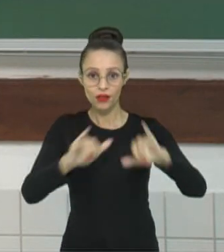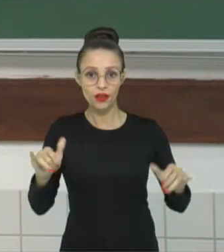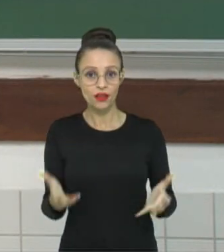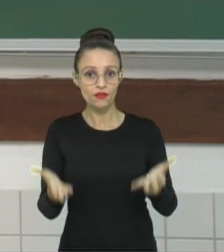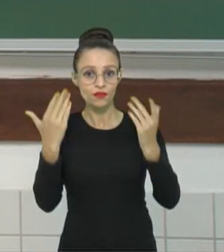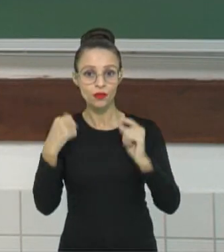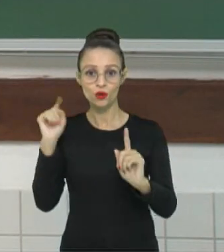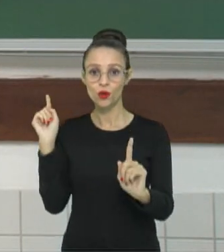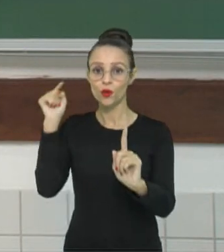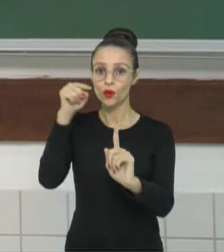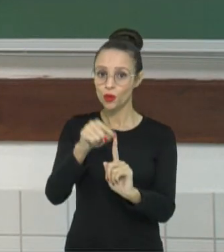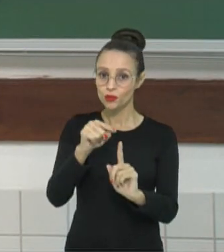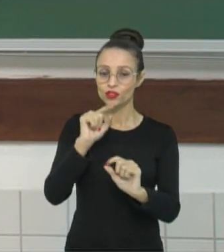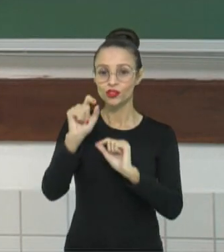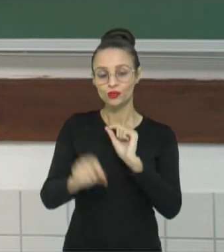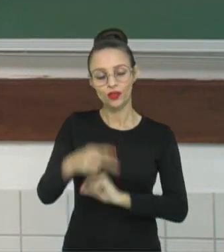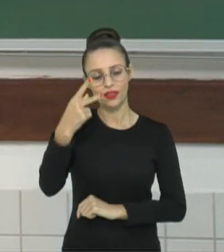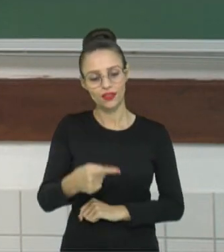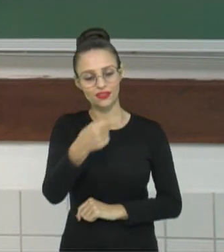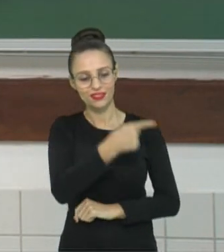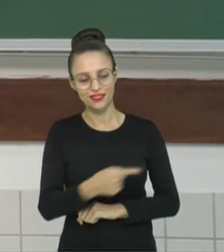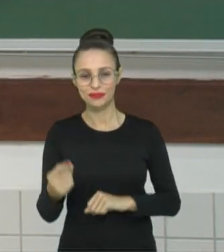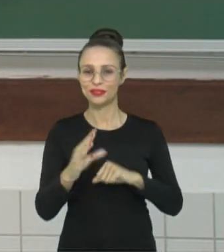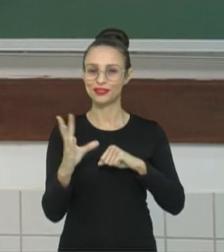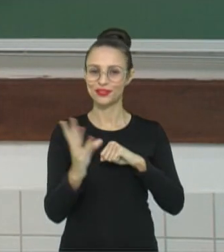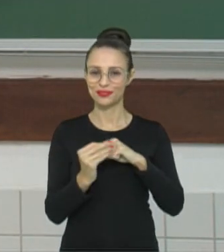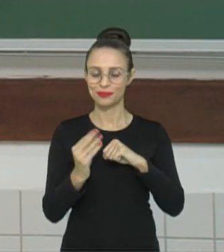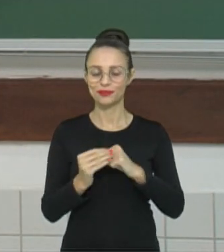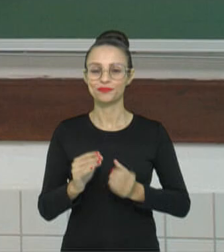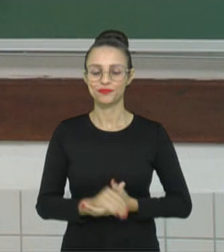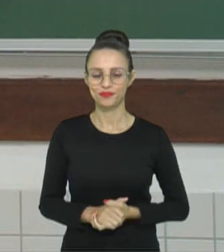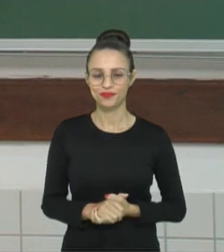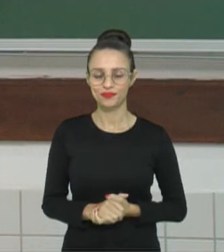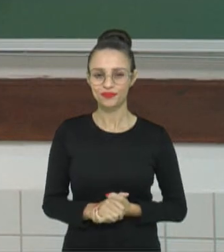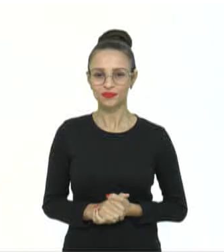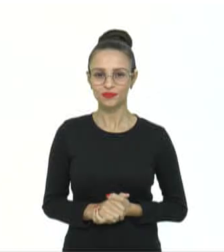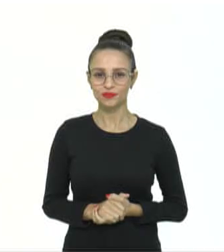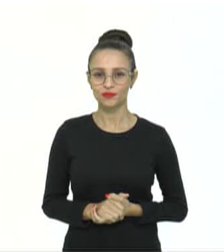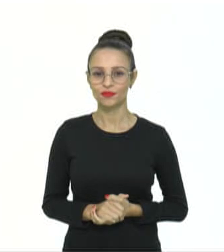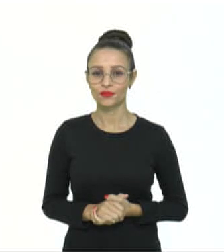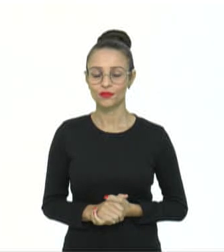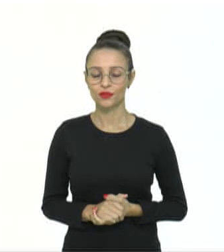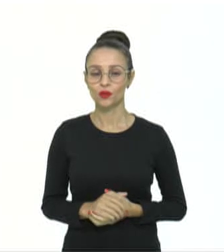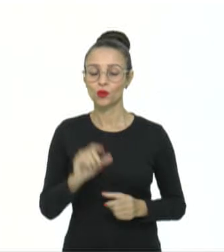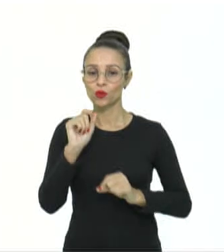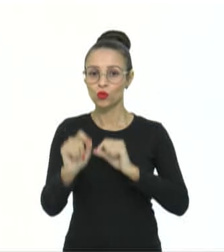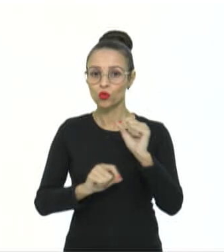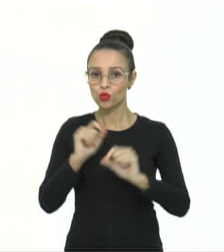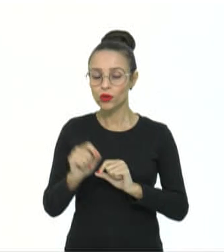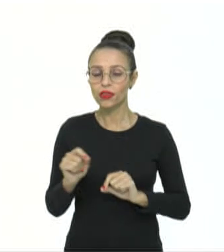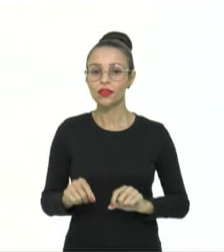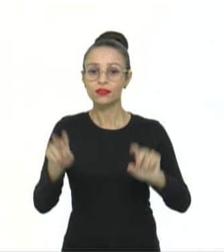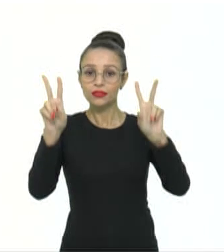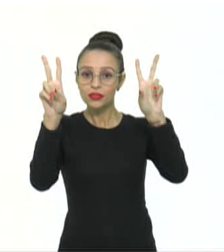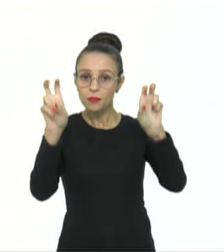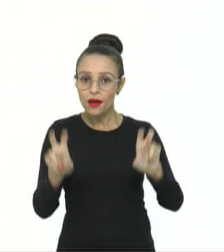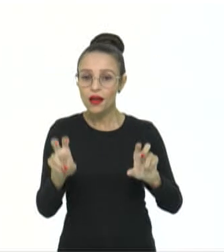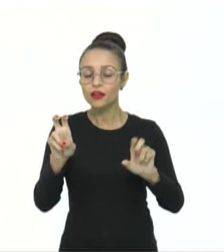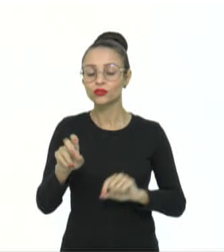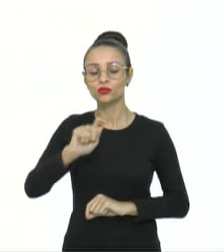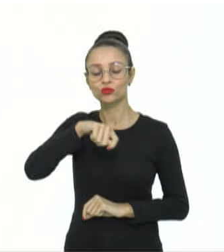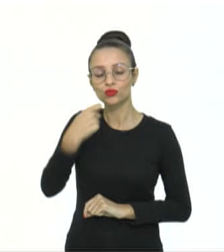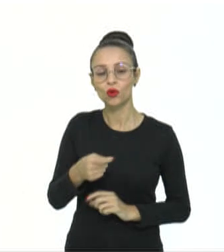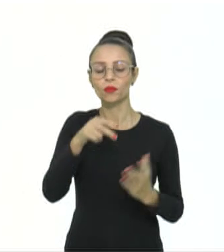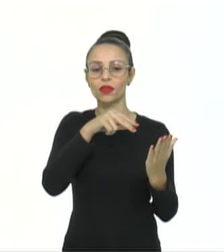nossos objetivos desta Semana do Conhecimento. Olha lá! Nós vamos fazer a alimentação temática para a produção do artigo